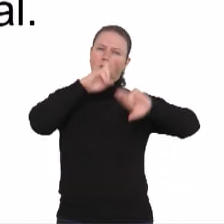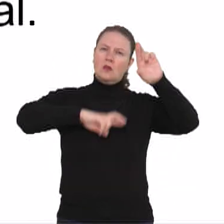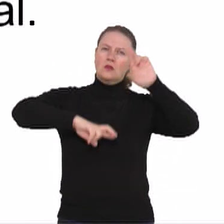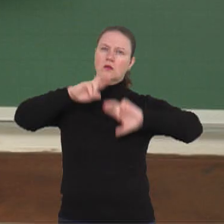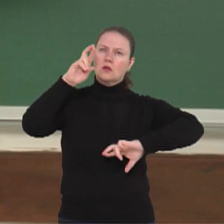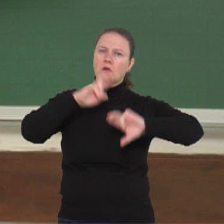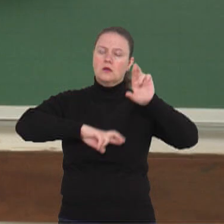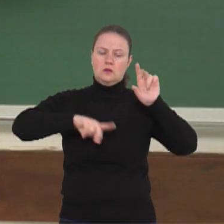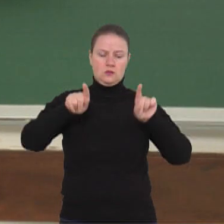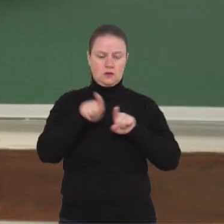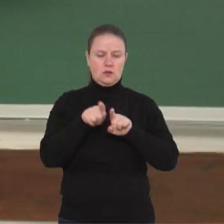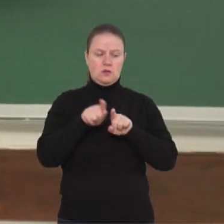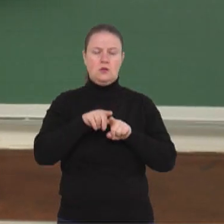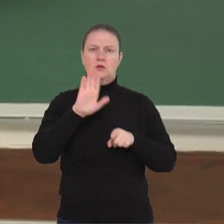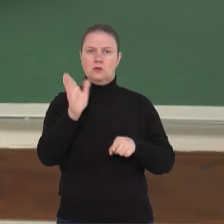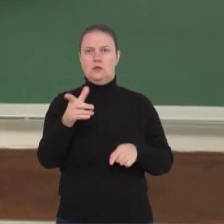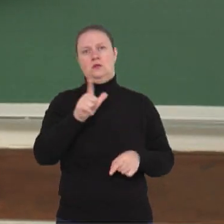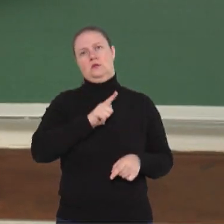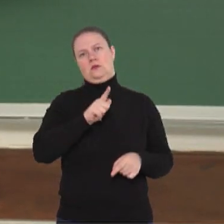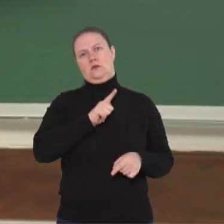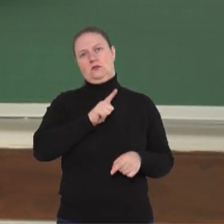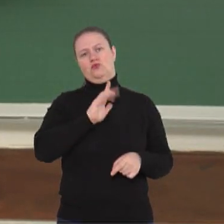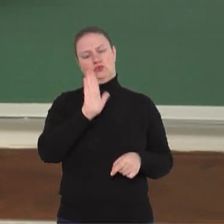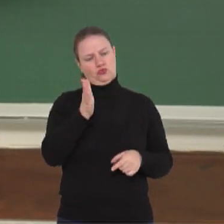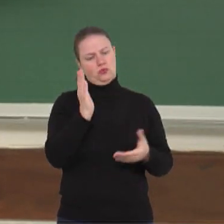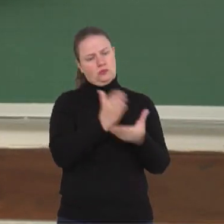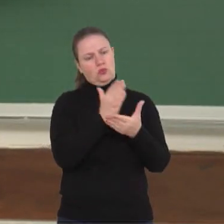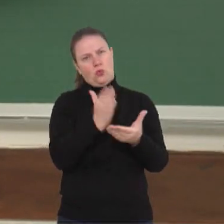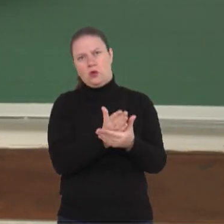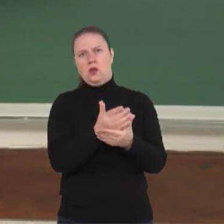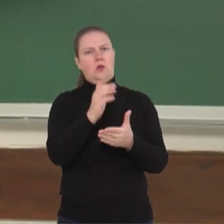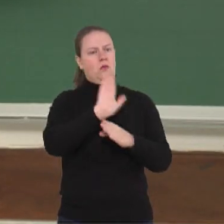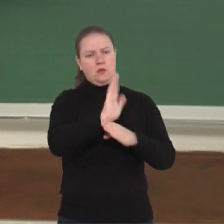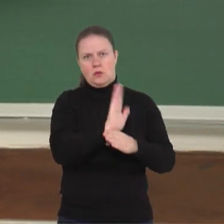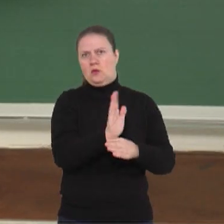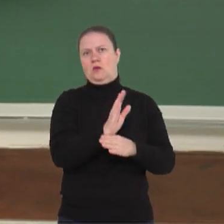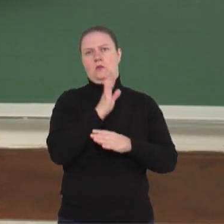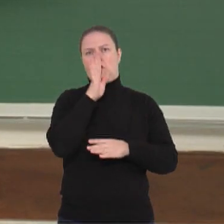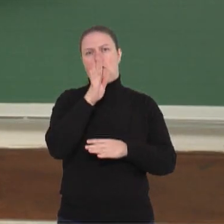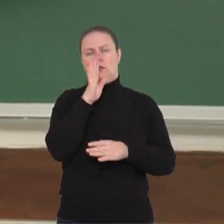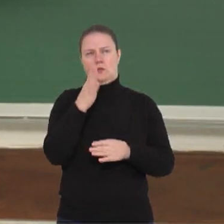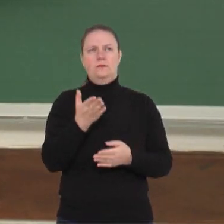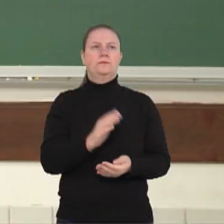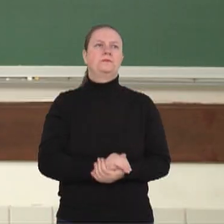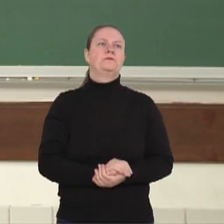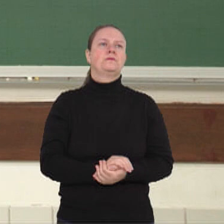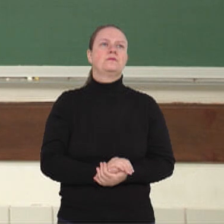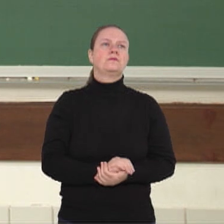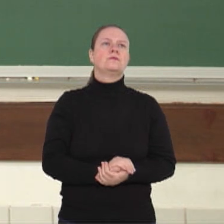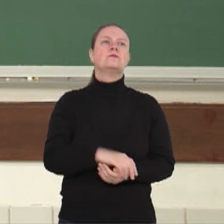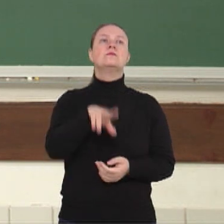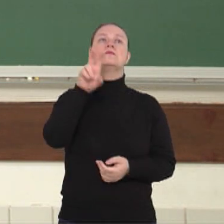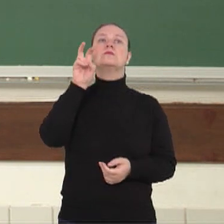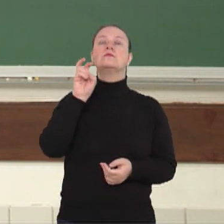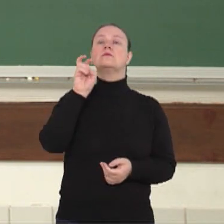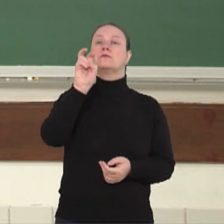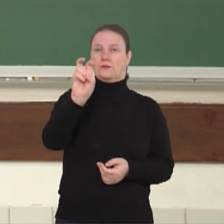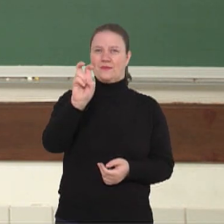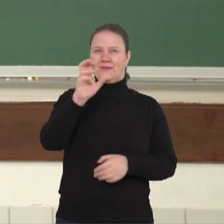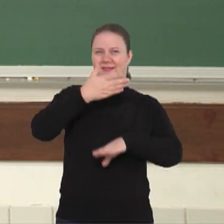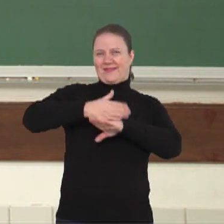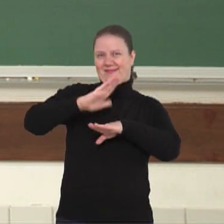analisa obras existentes, tá? Analisa no sentido de trazer uma crítica, beleza? Ok, fizemos juntos.